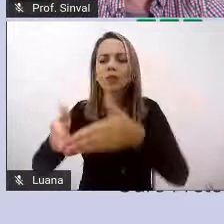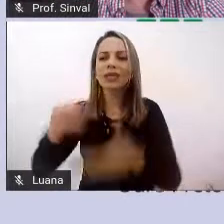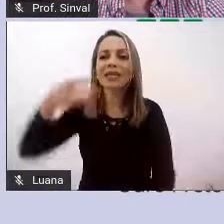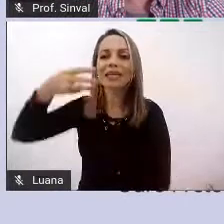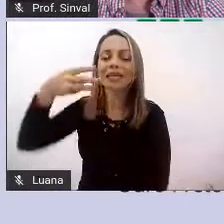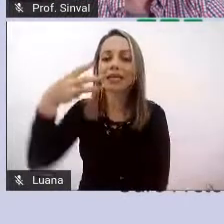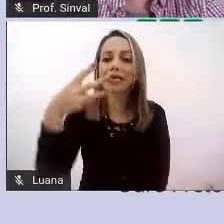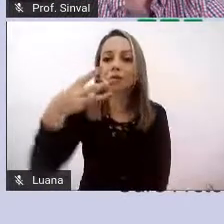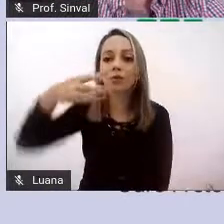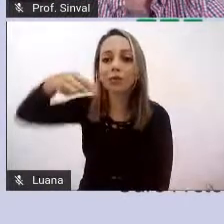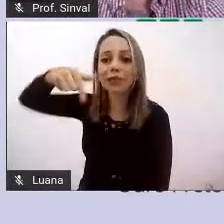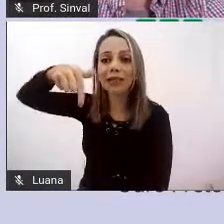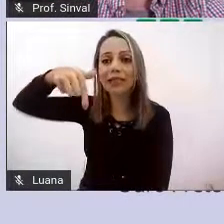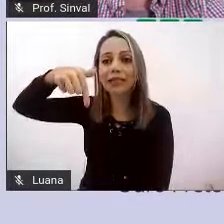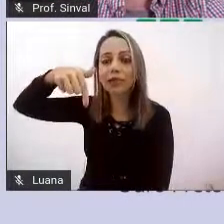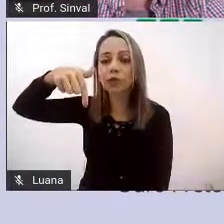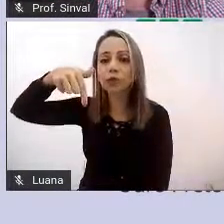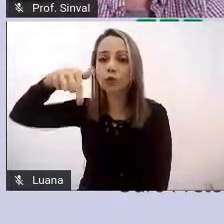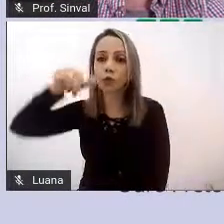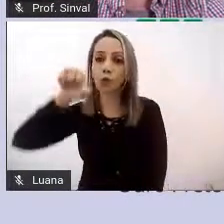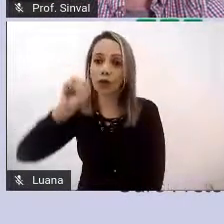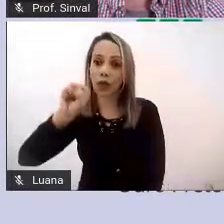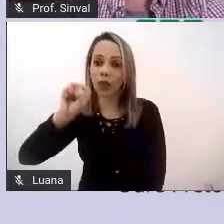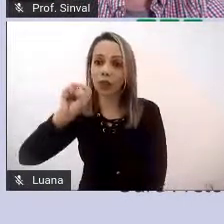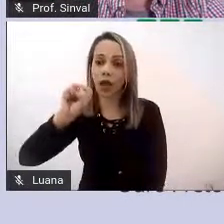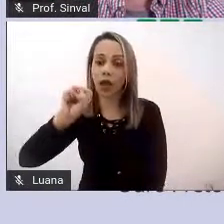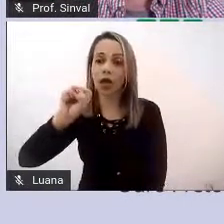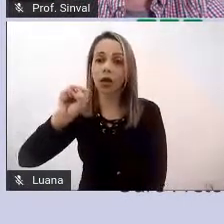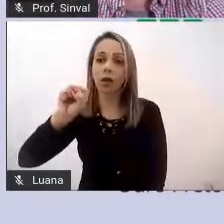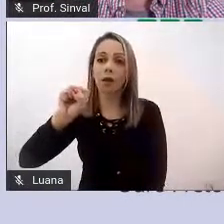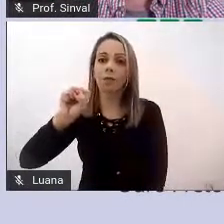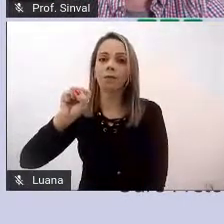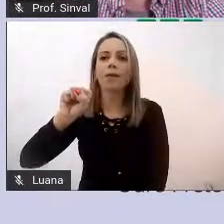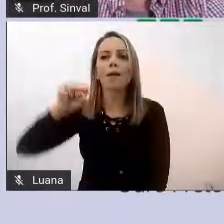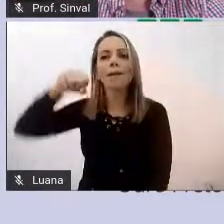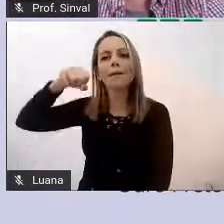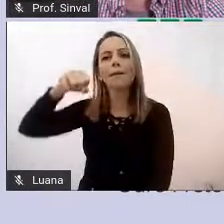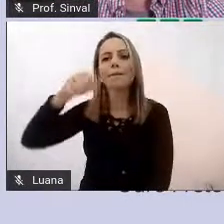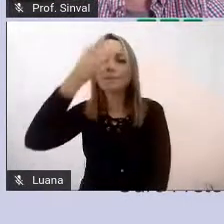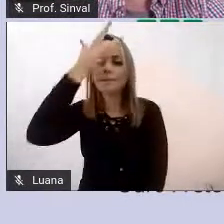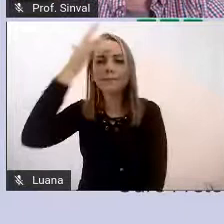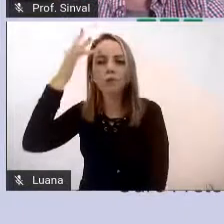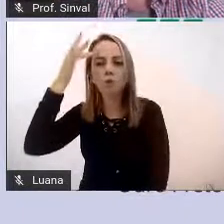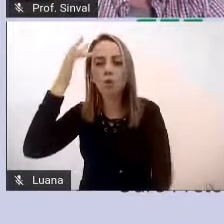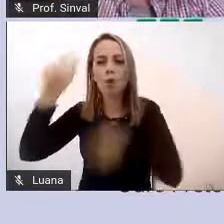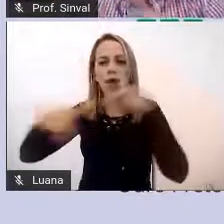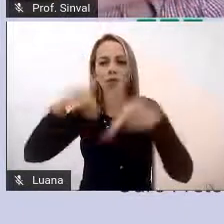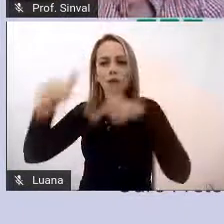3.780 marinheiros e 3.500 soldados. Imagino que são